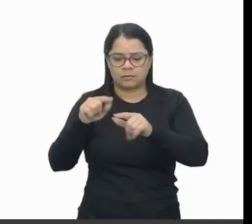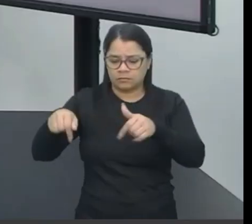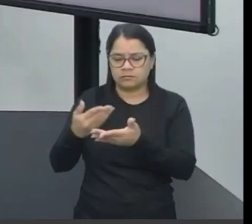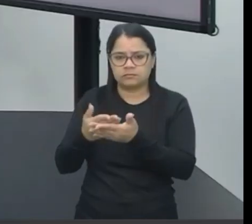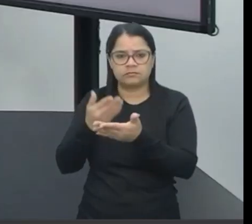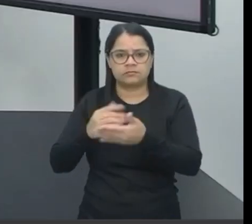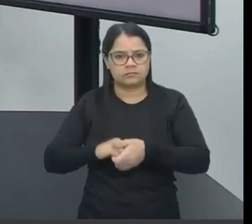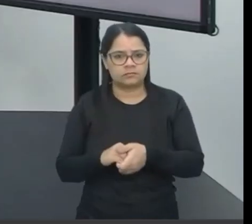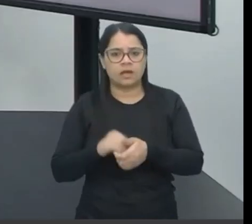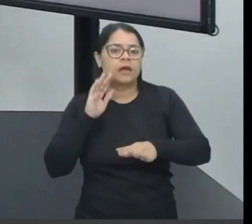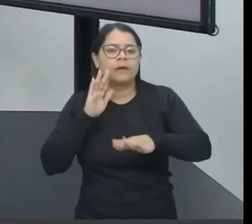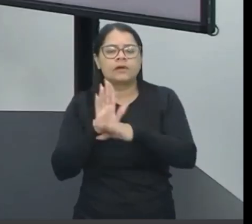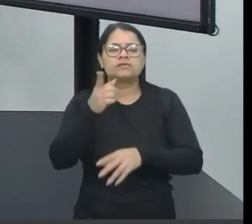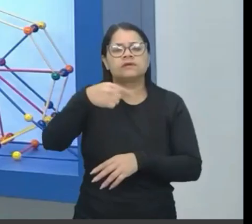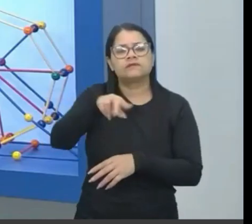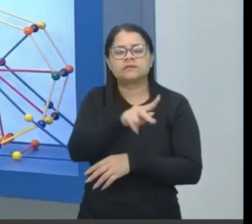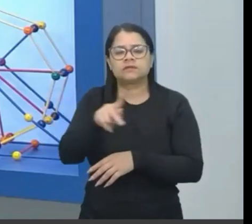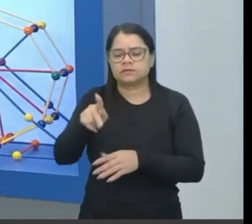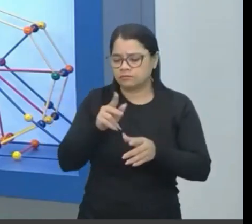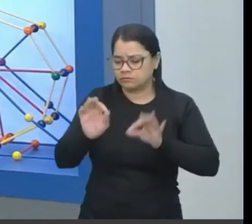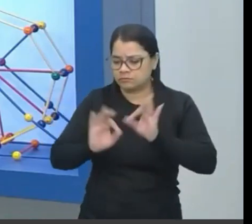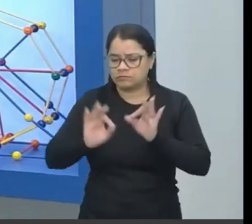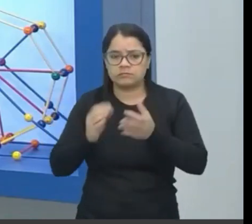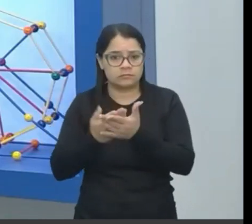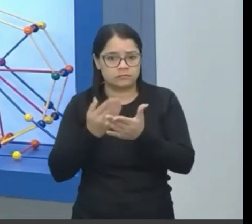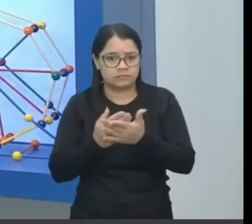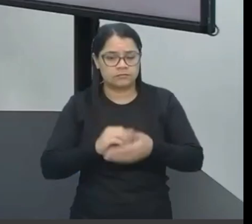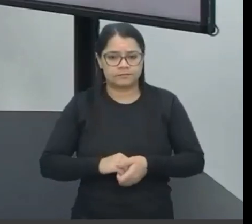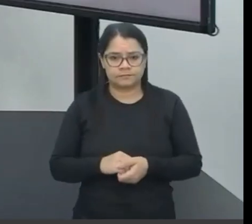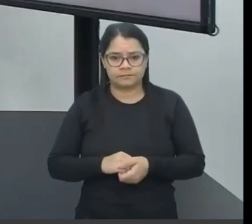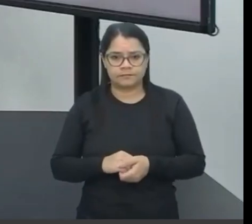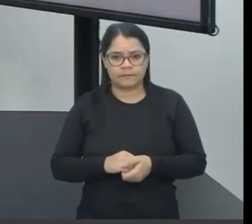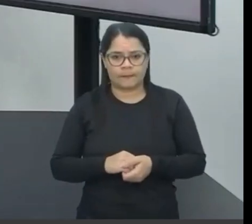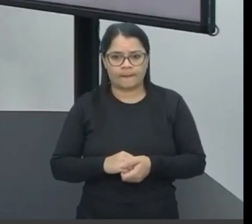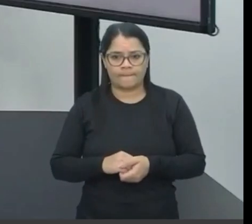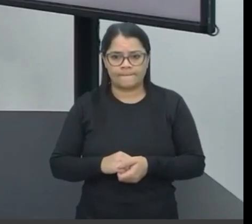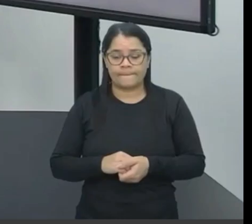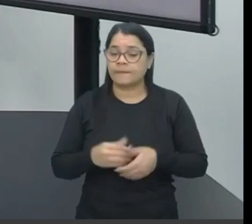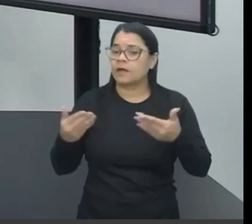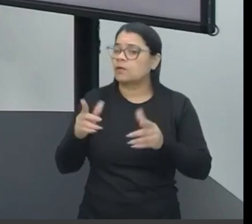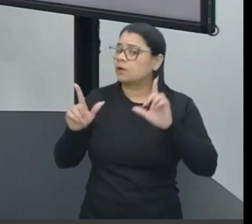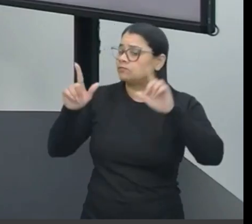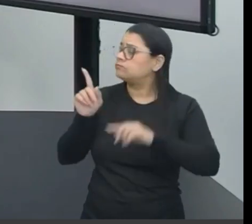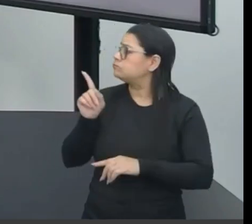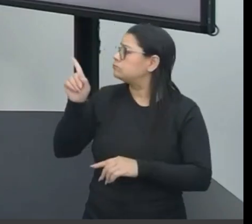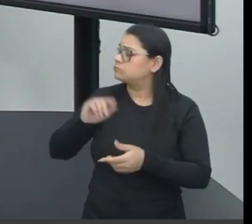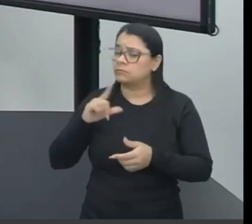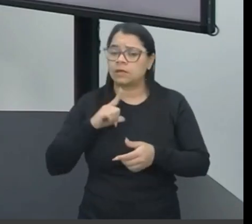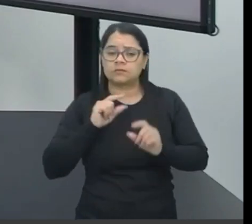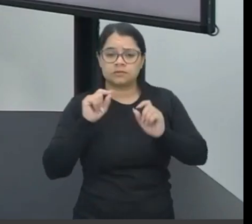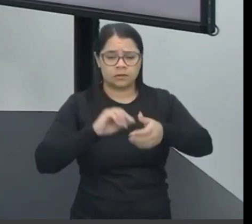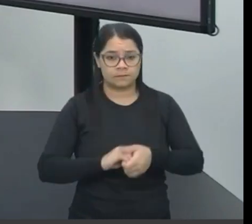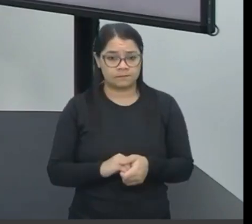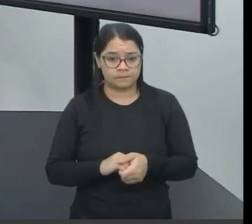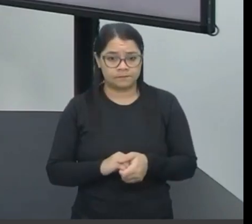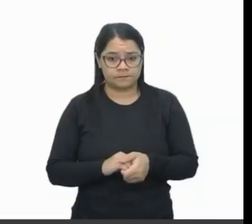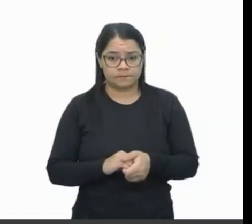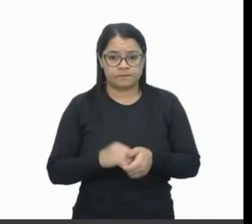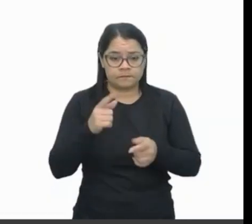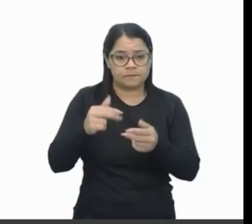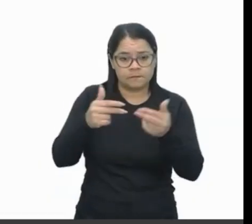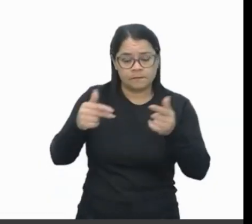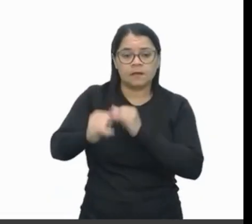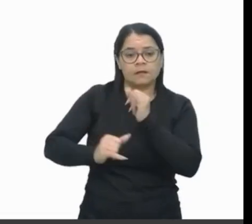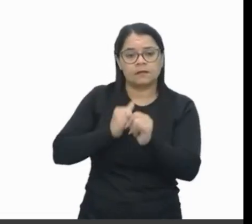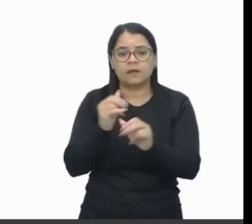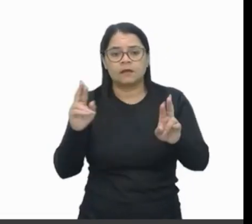de aula para ajudar você, professor, nesse planejamento, ok? Aqui temos também uma parte do material